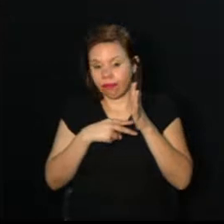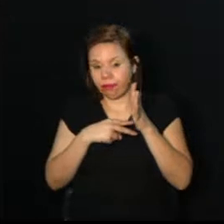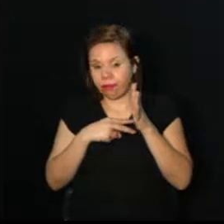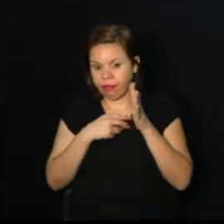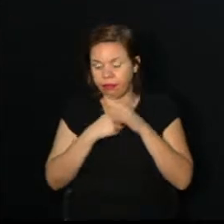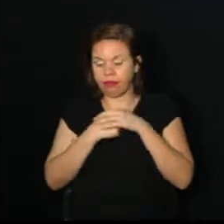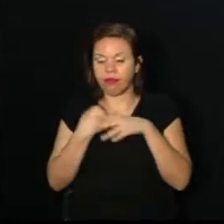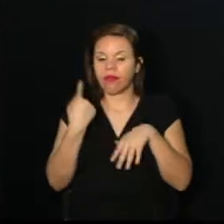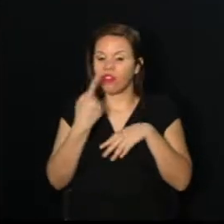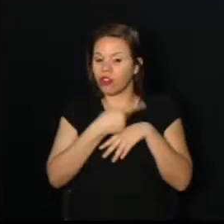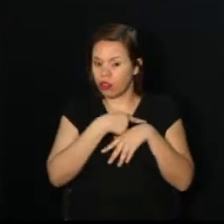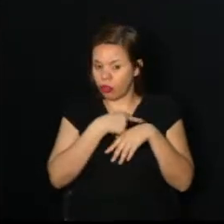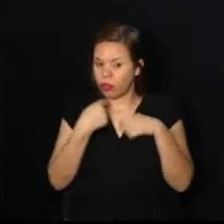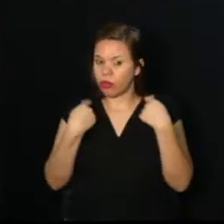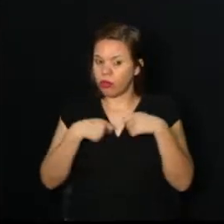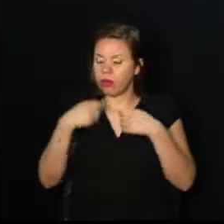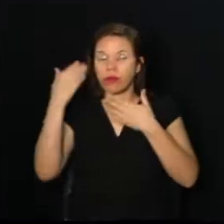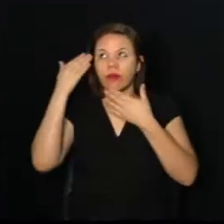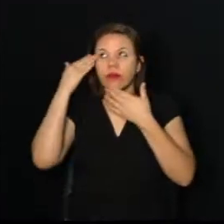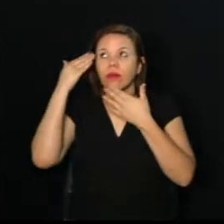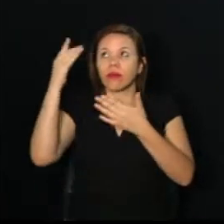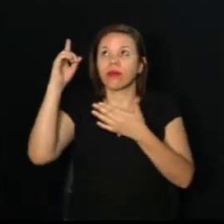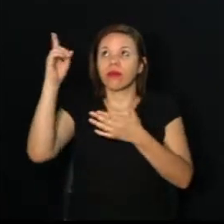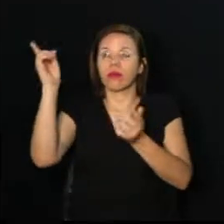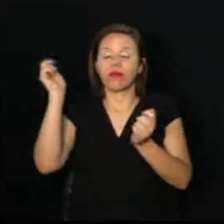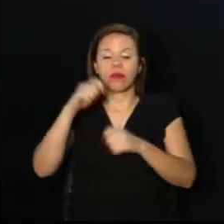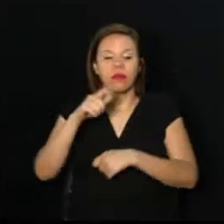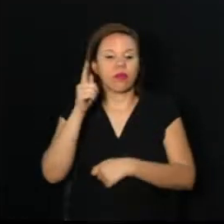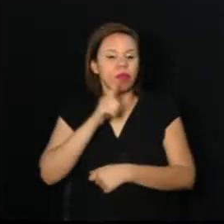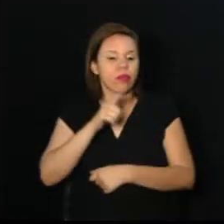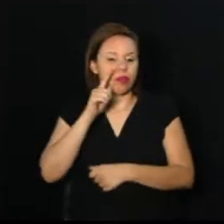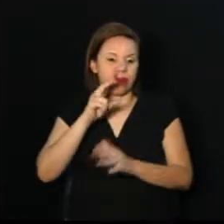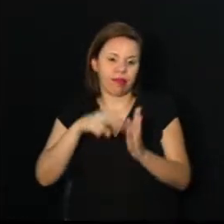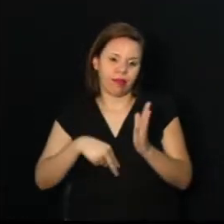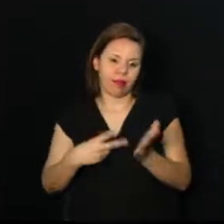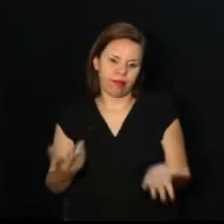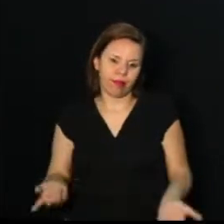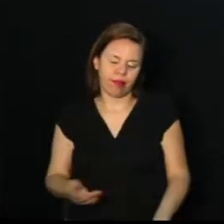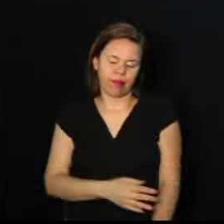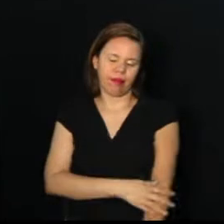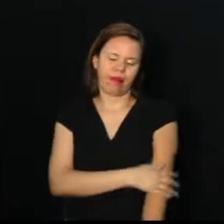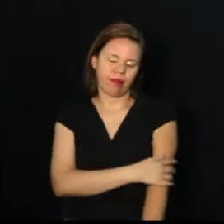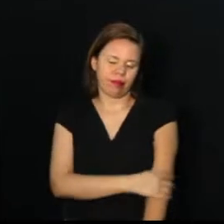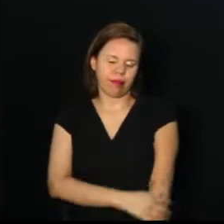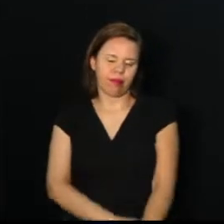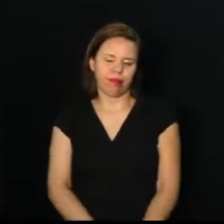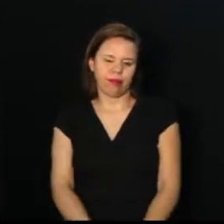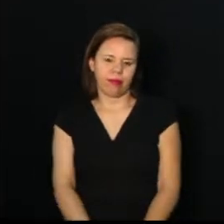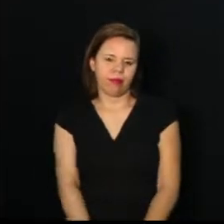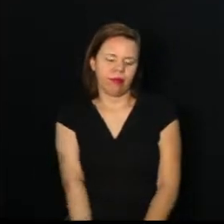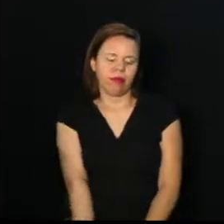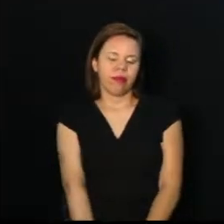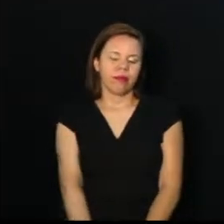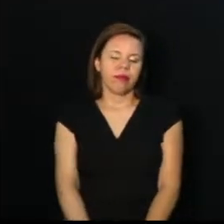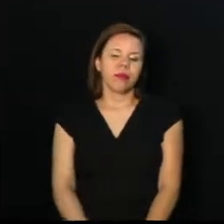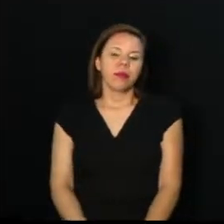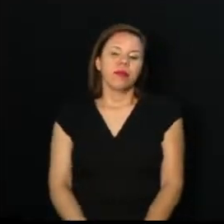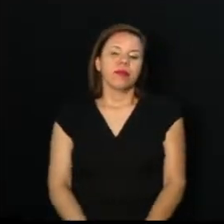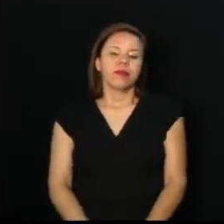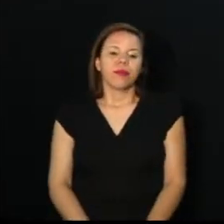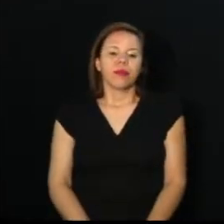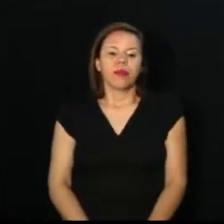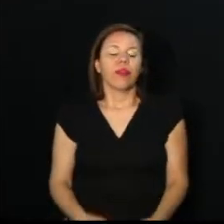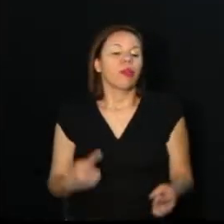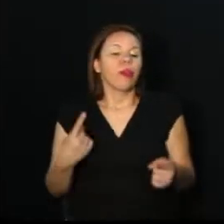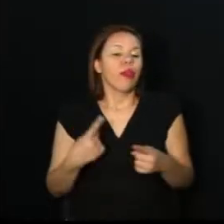que nós devemos dar graças a Deus que conseguimos ler, né? Por quê?